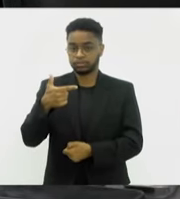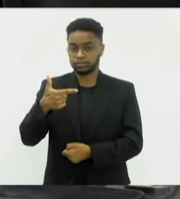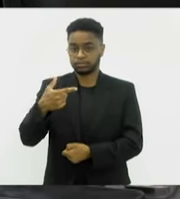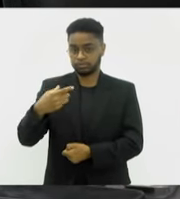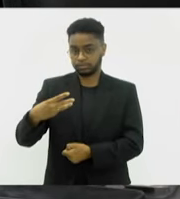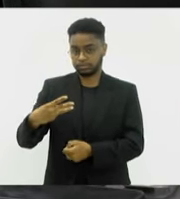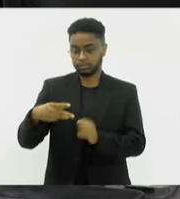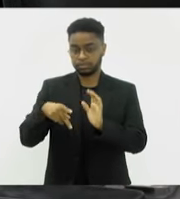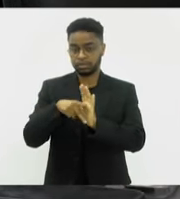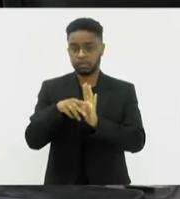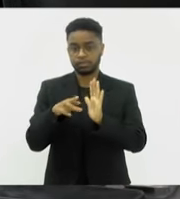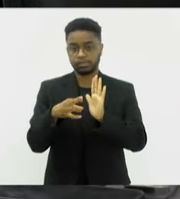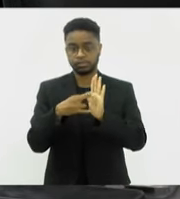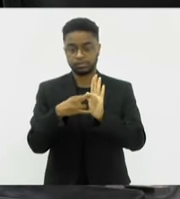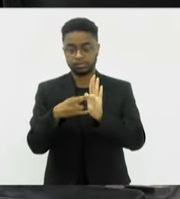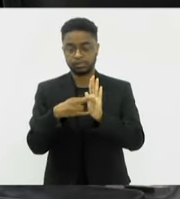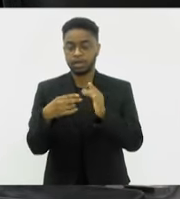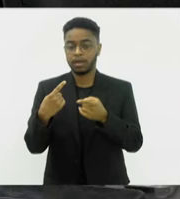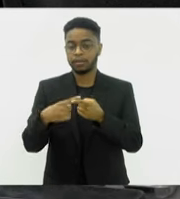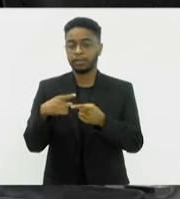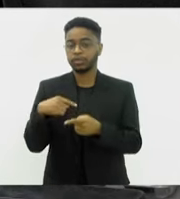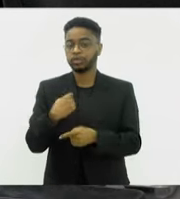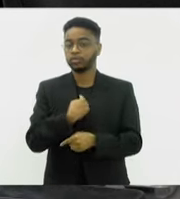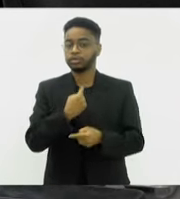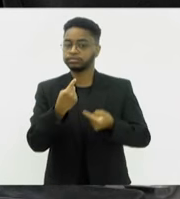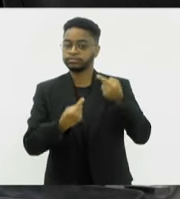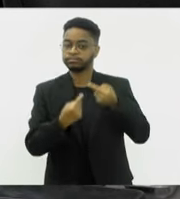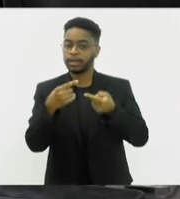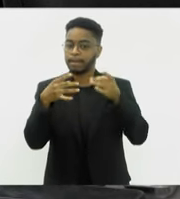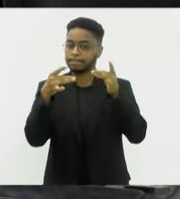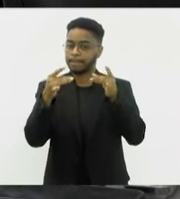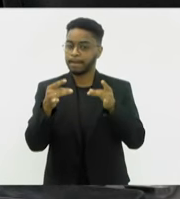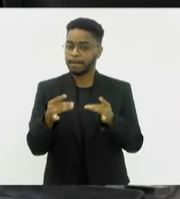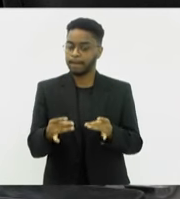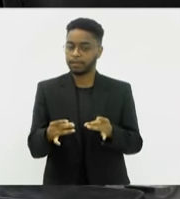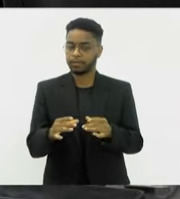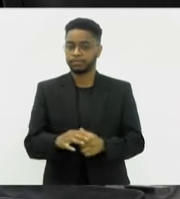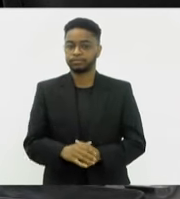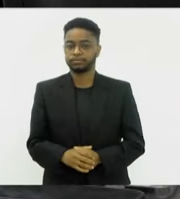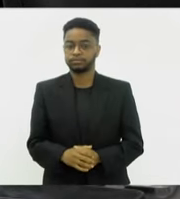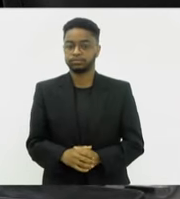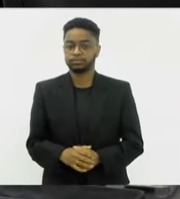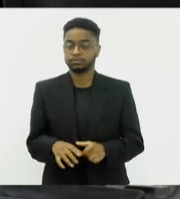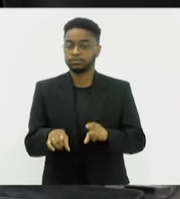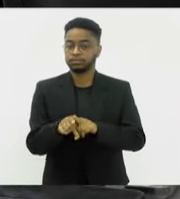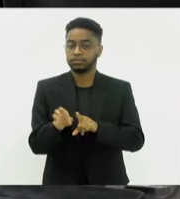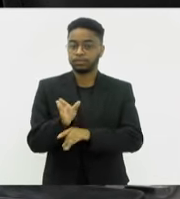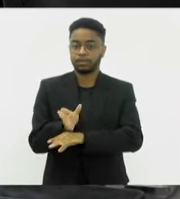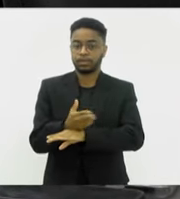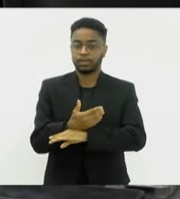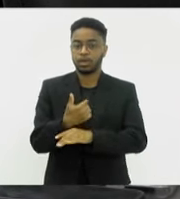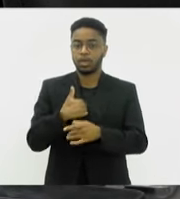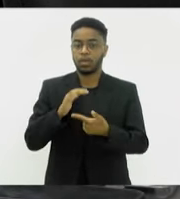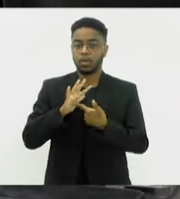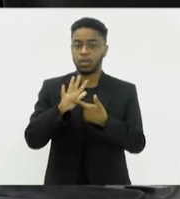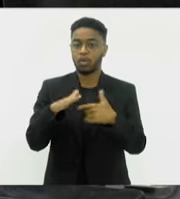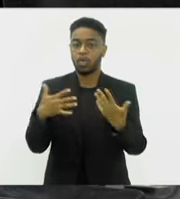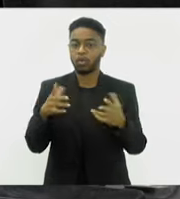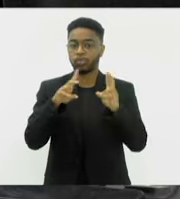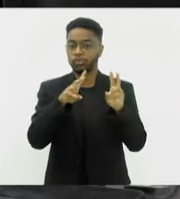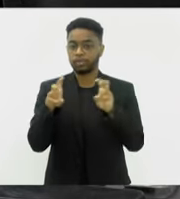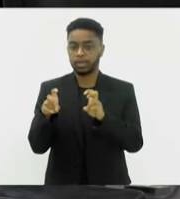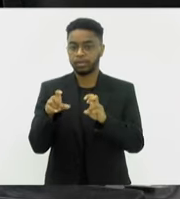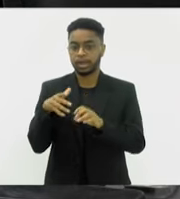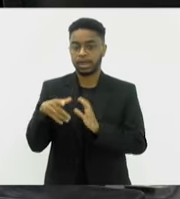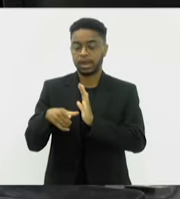Interno, porque a gente vai ter que deliberar uma questão minuciosa. E eu vou antecipar qual é a questão antes da fala da deputada Élica.